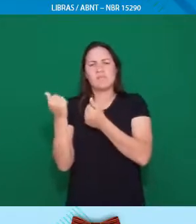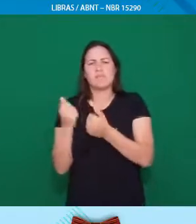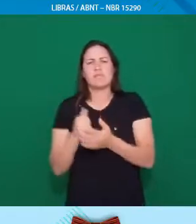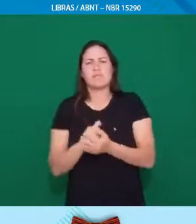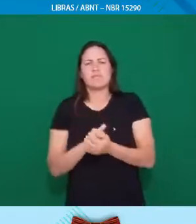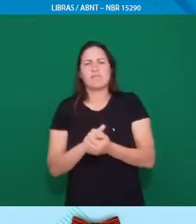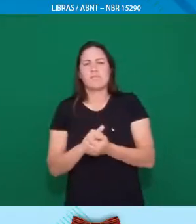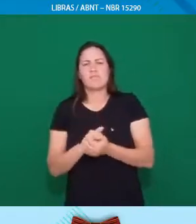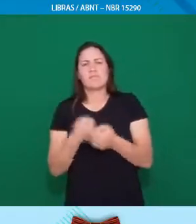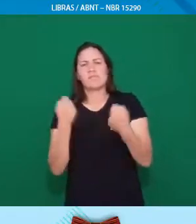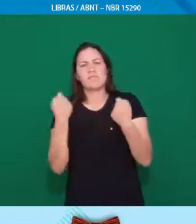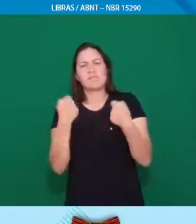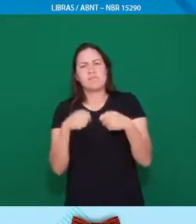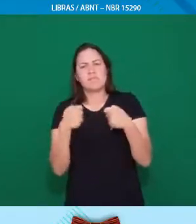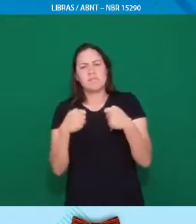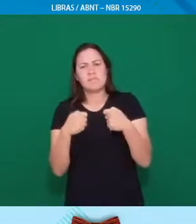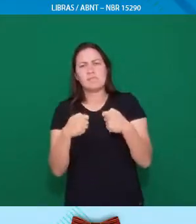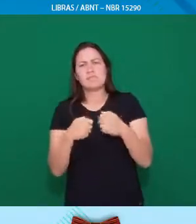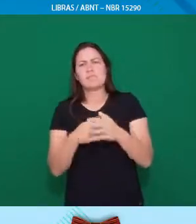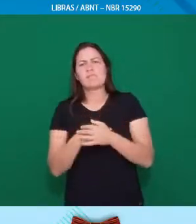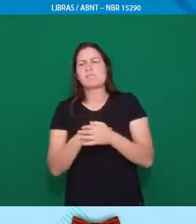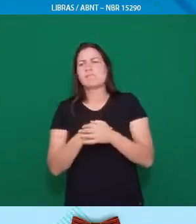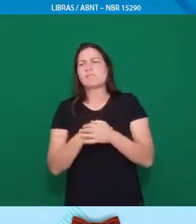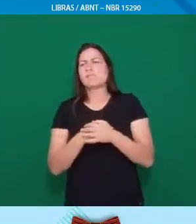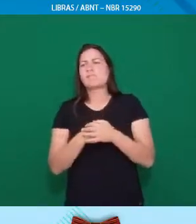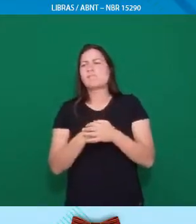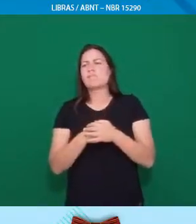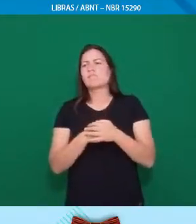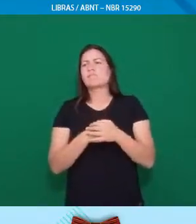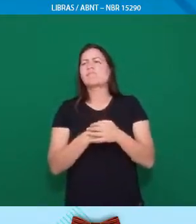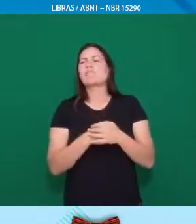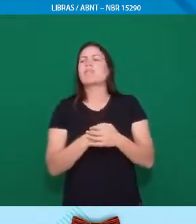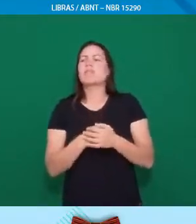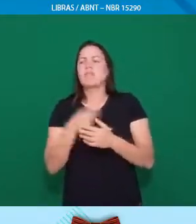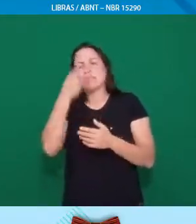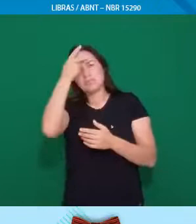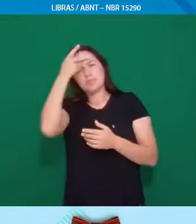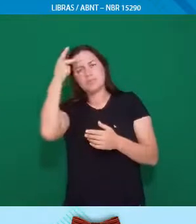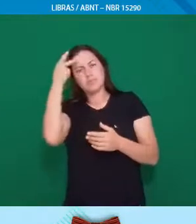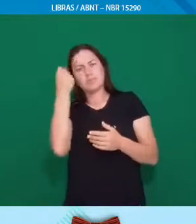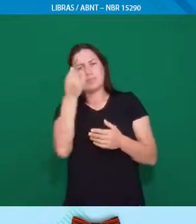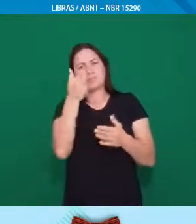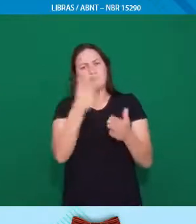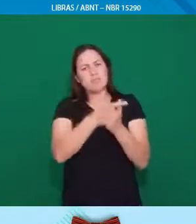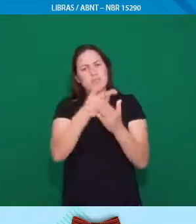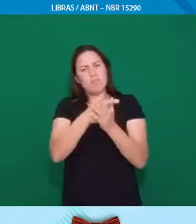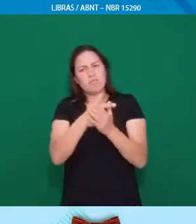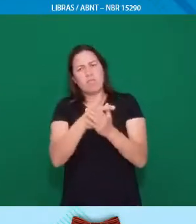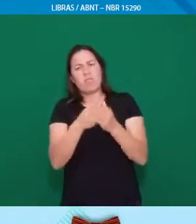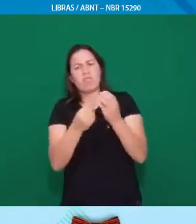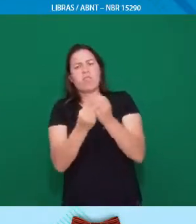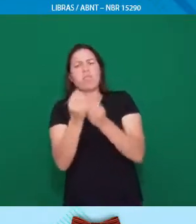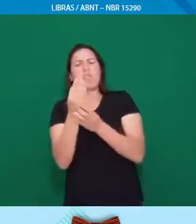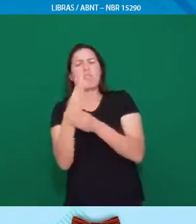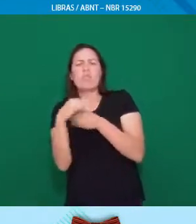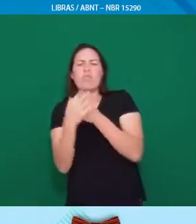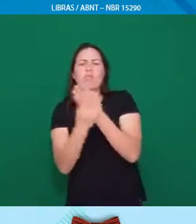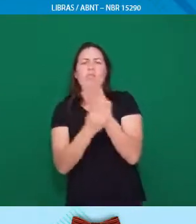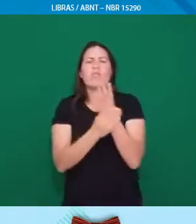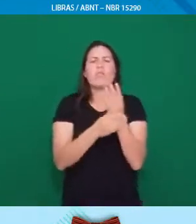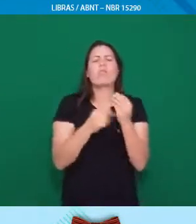jovens que a maioria trabalhava O que são talentos mas não tem dinheiro para comprar seu instrumento